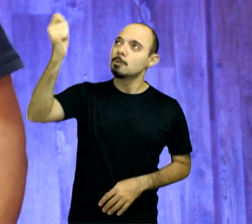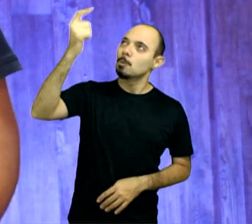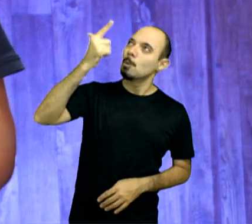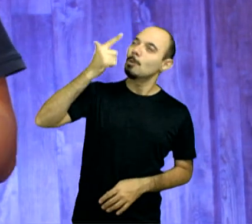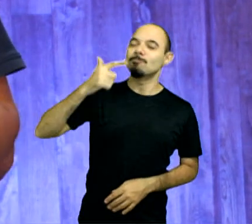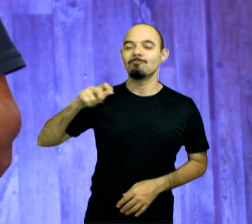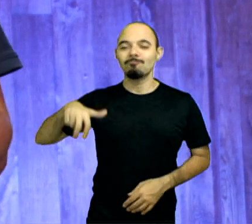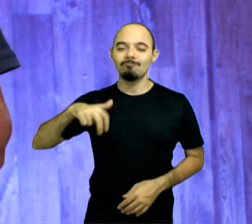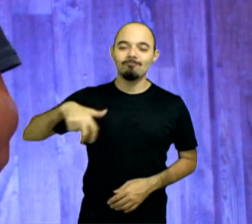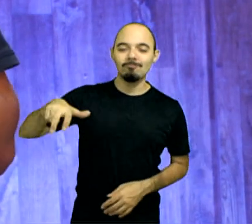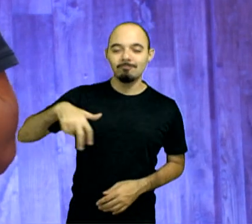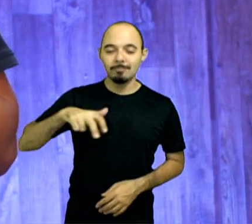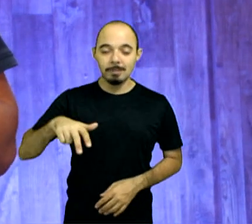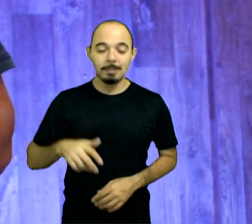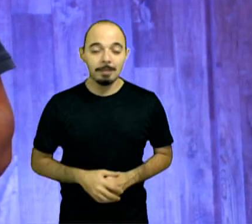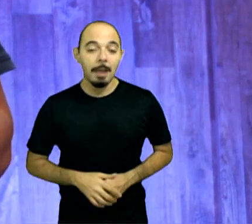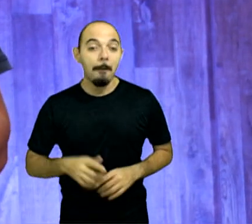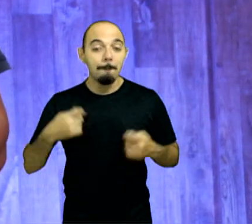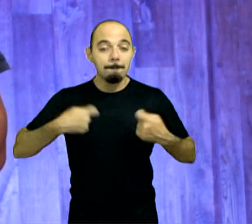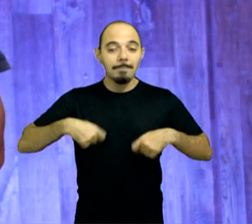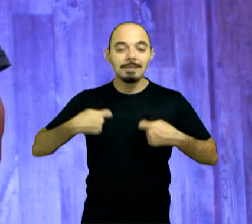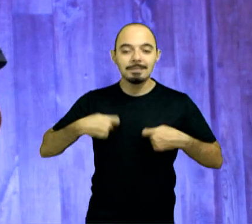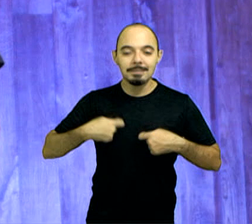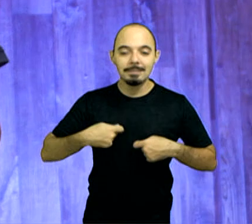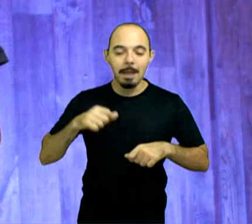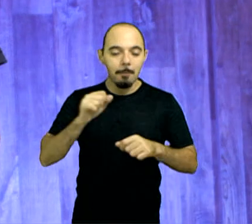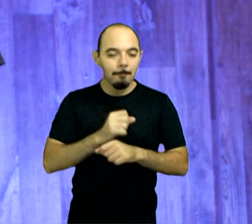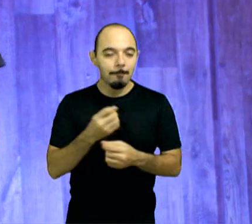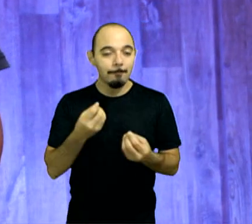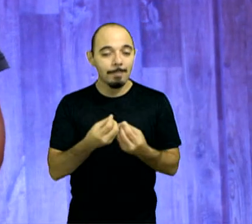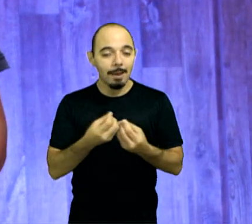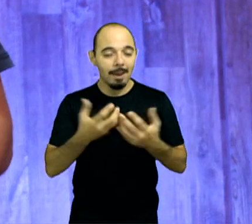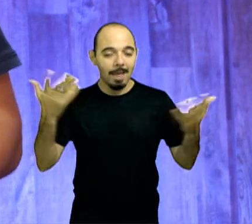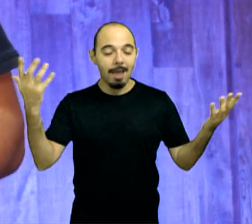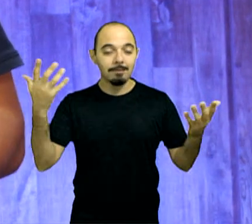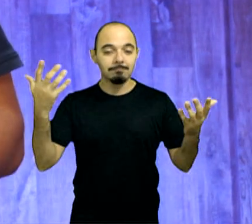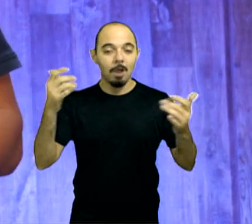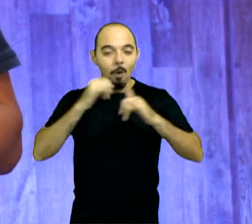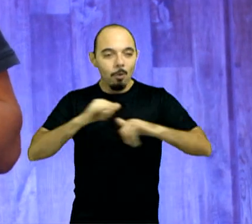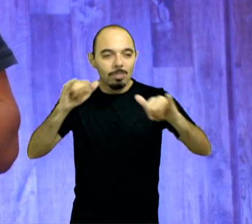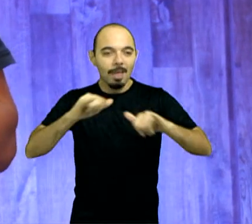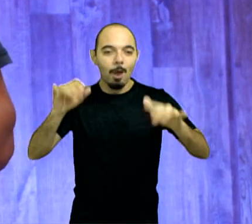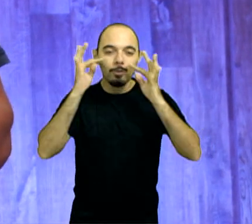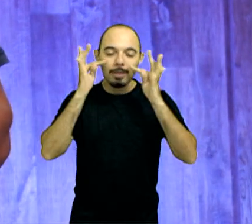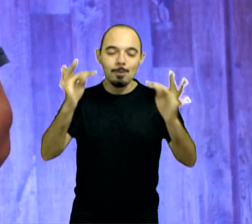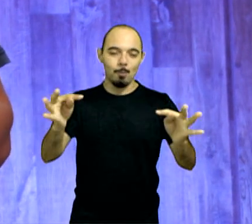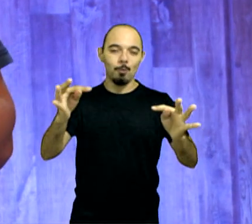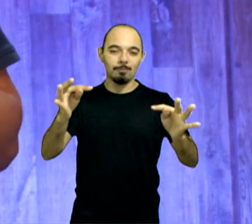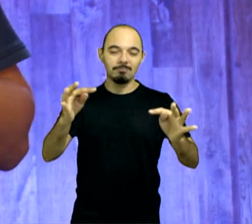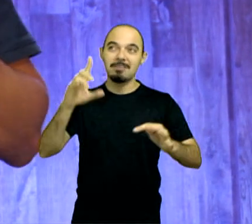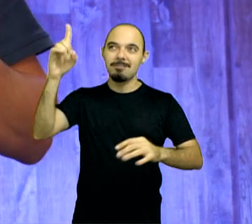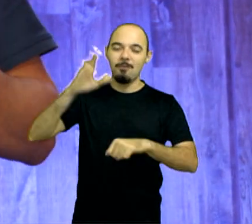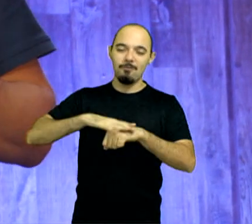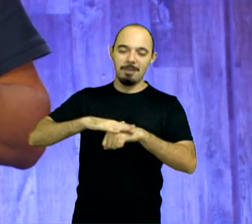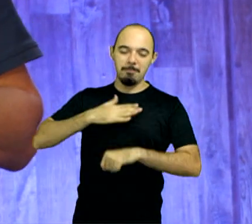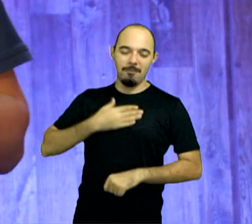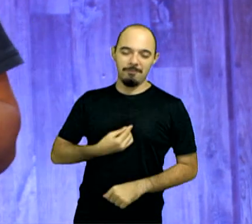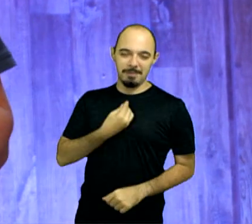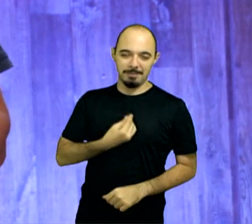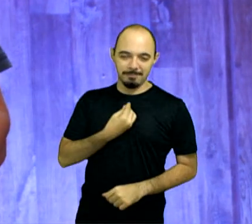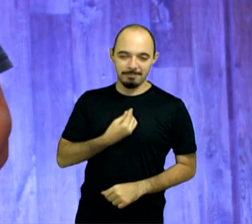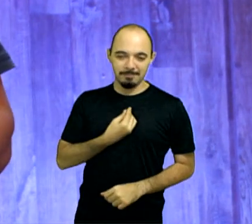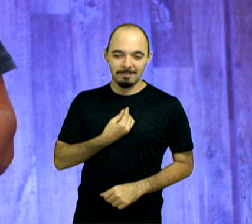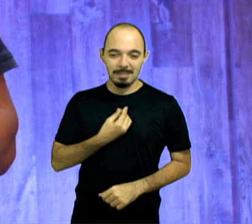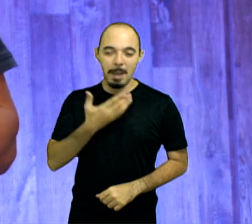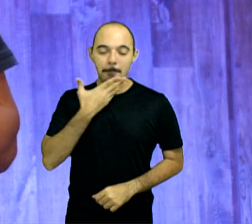falado isso, falou assim, muitas vidas vão precisar ouvir do seu testemunho, porque pessoas passam por isso. Então, assim, melhor que médico, melhor que